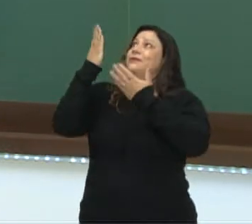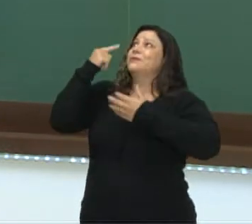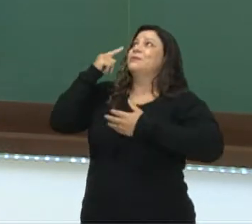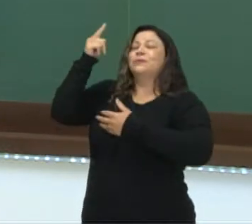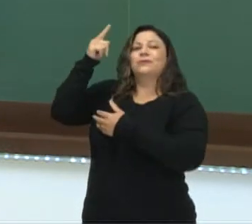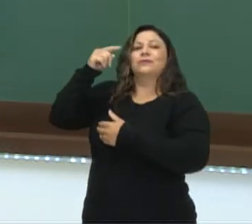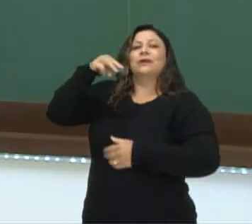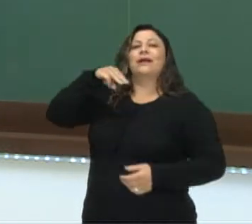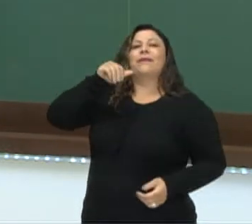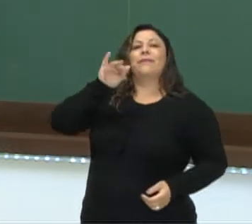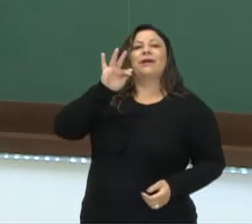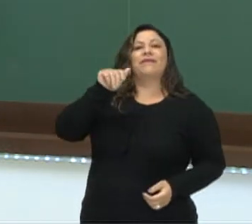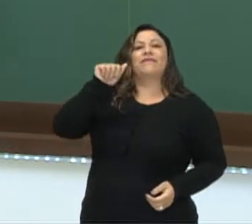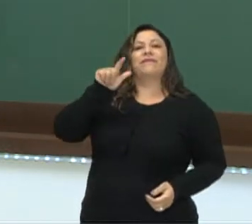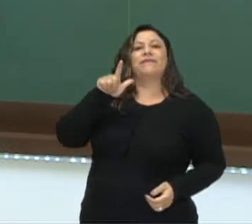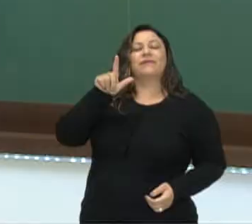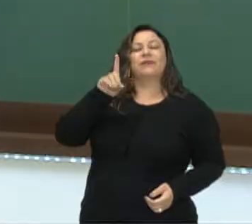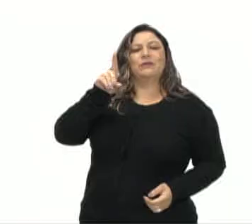Mafalda,